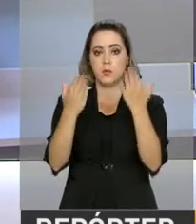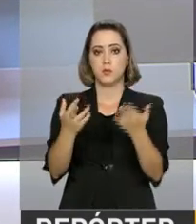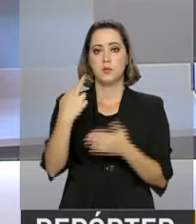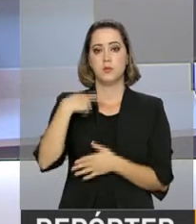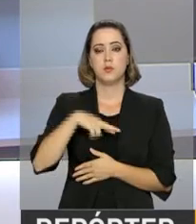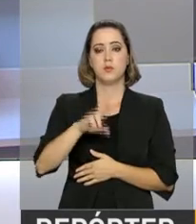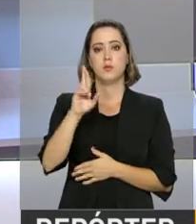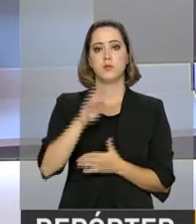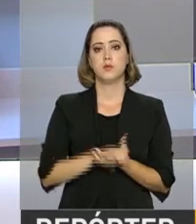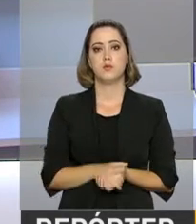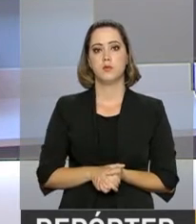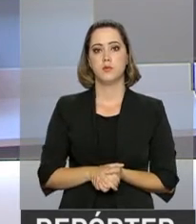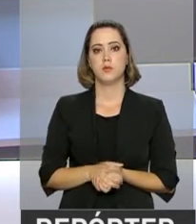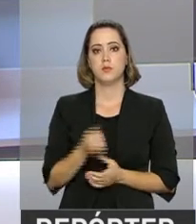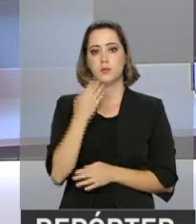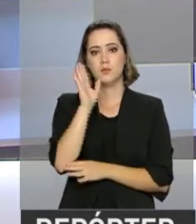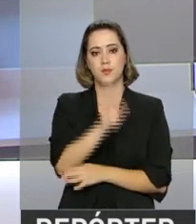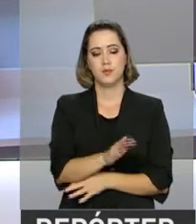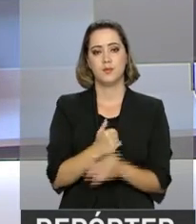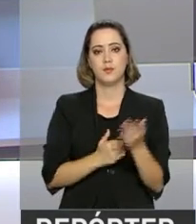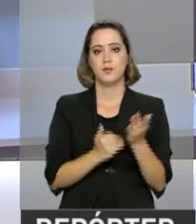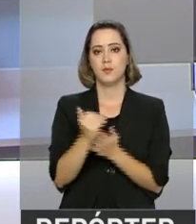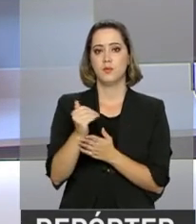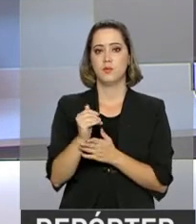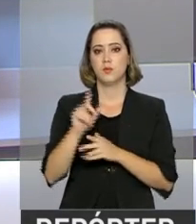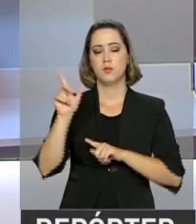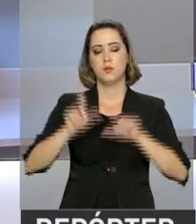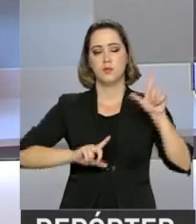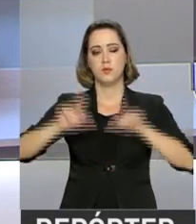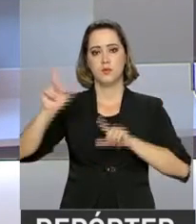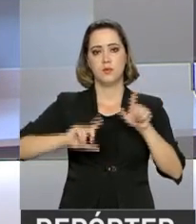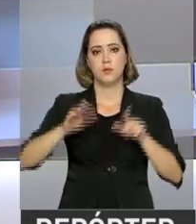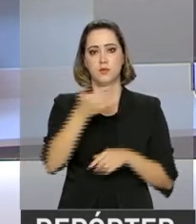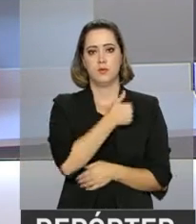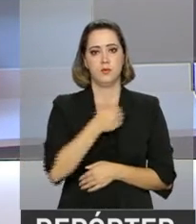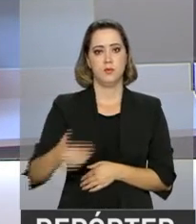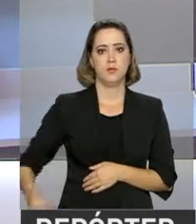do Repórter NBR. Uma ótima tarde para você, continue